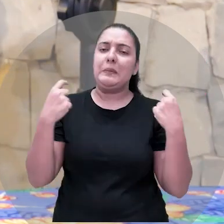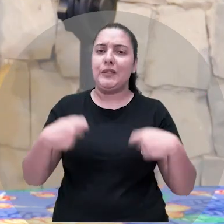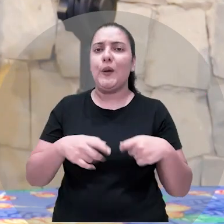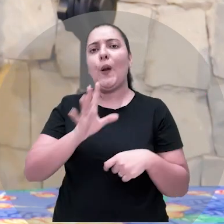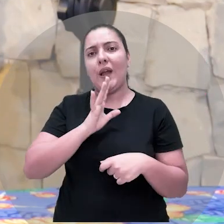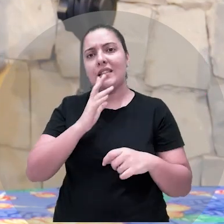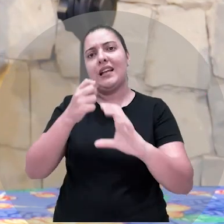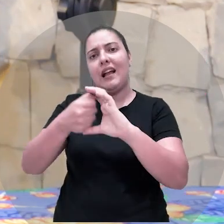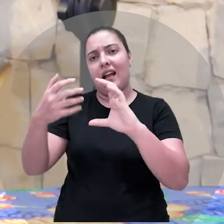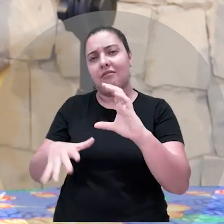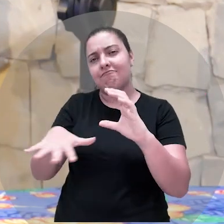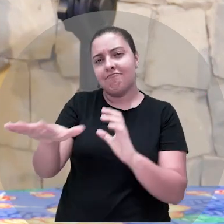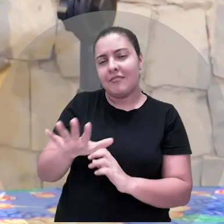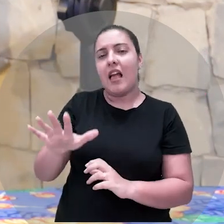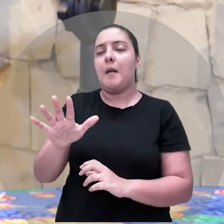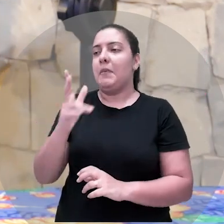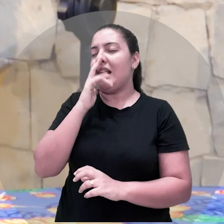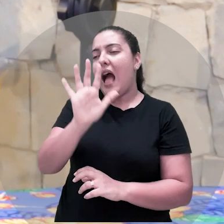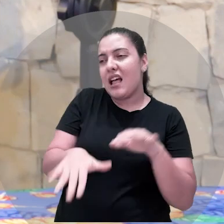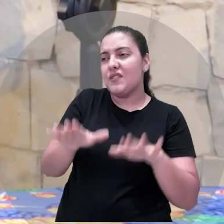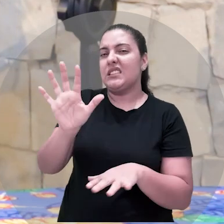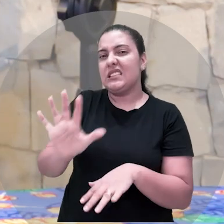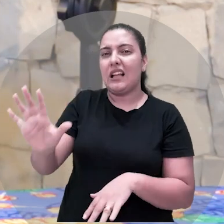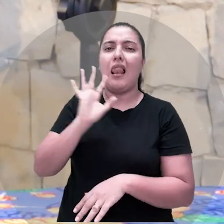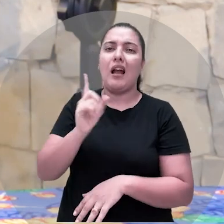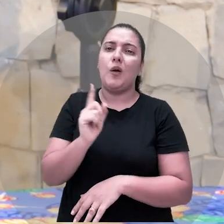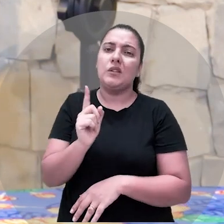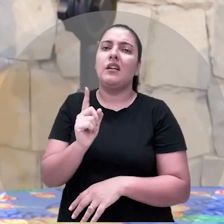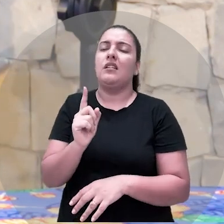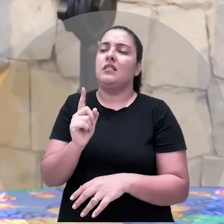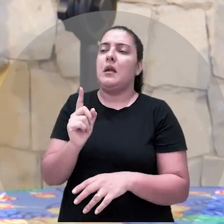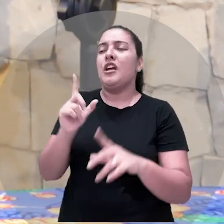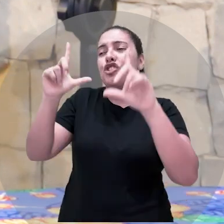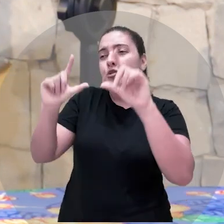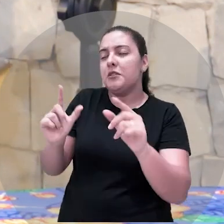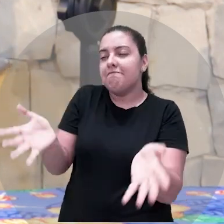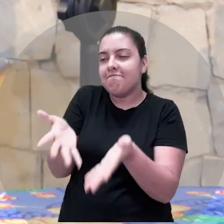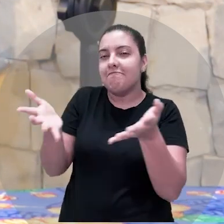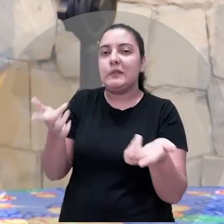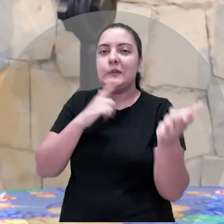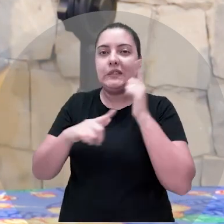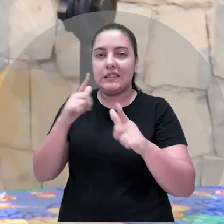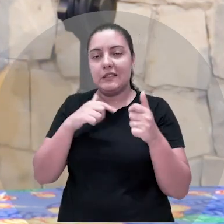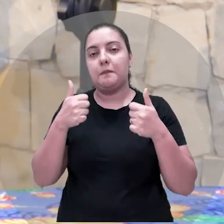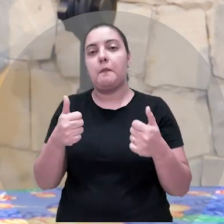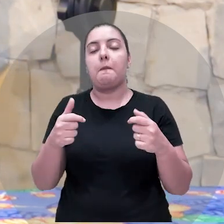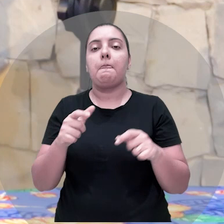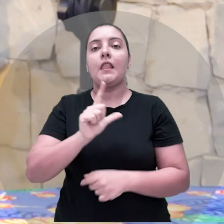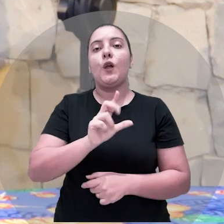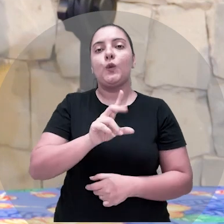dos atendimento no instagram a gente vai deixar o link vai colocar aqui o arroba para a galera